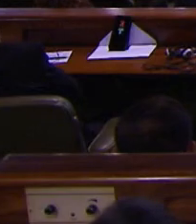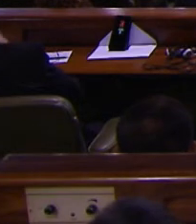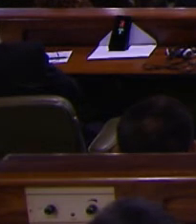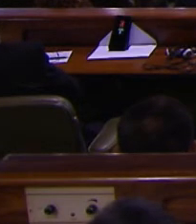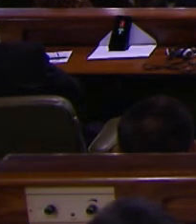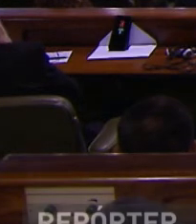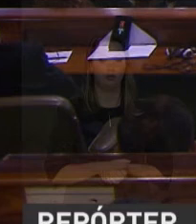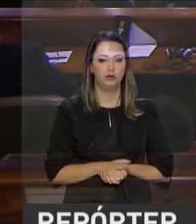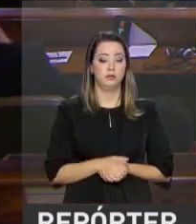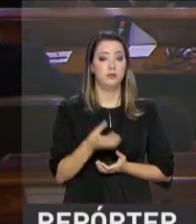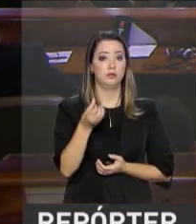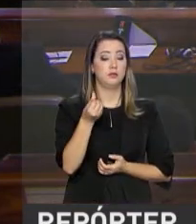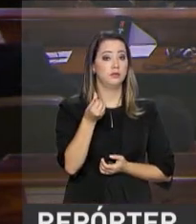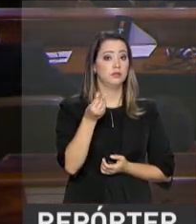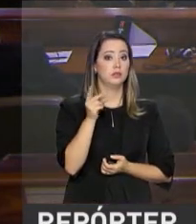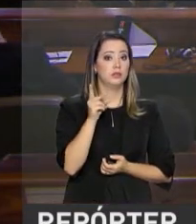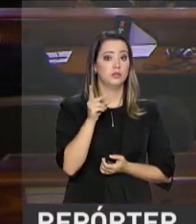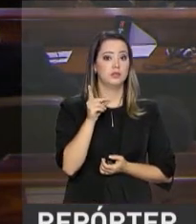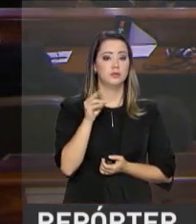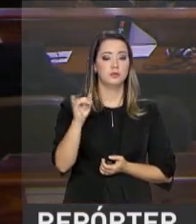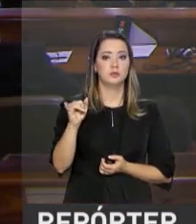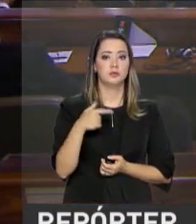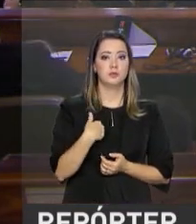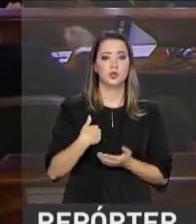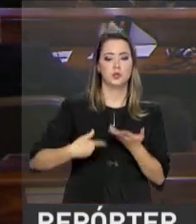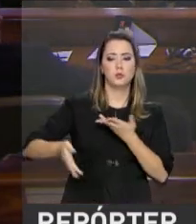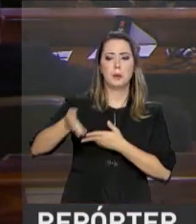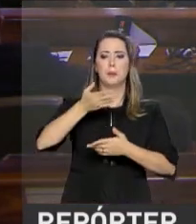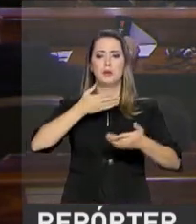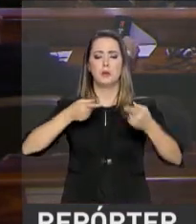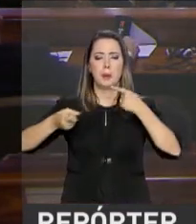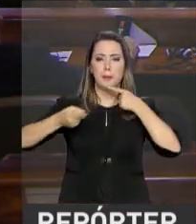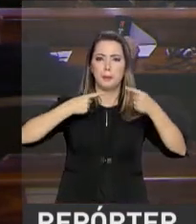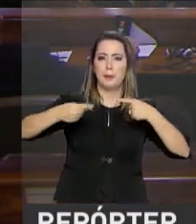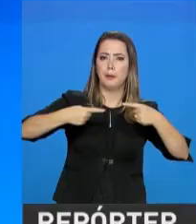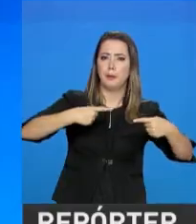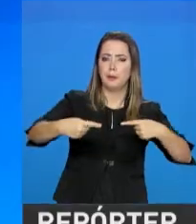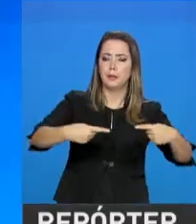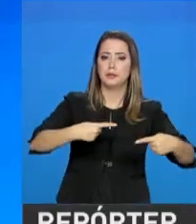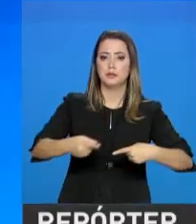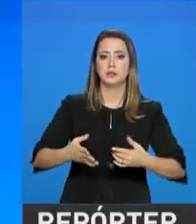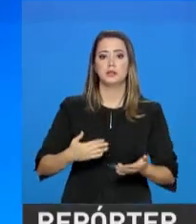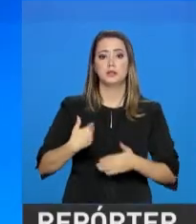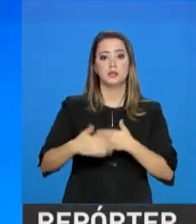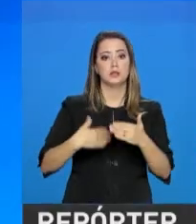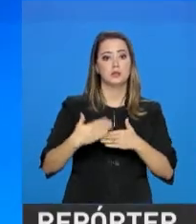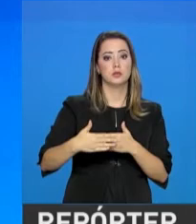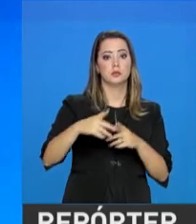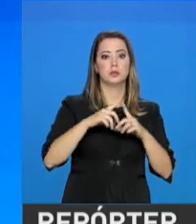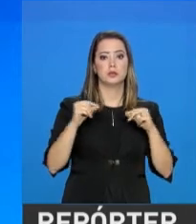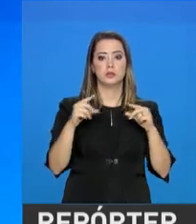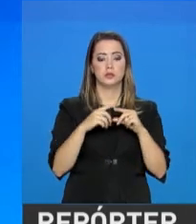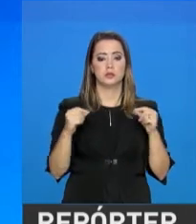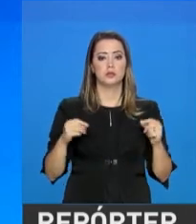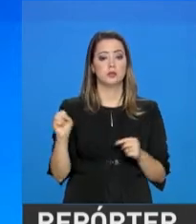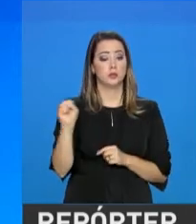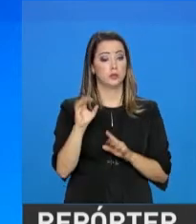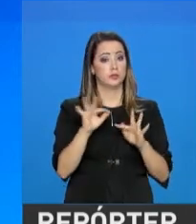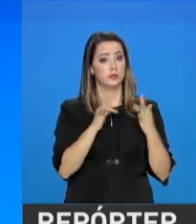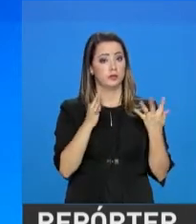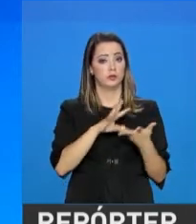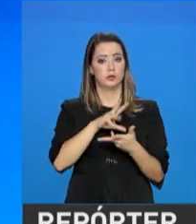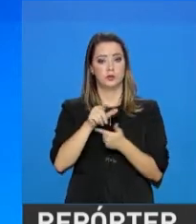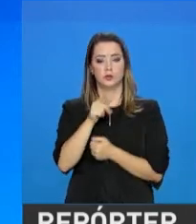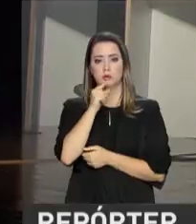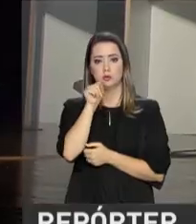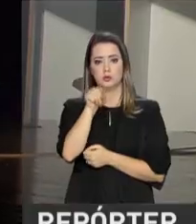durante seis dias o fluxo das discussões sobre a água do planeta passou por brasília 8º fórum mundial